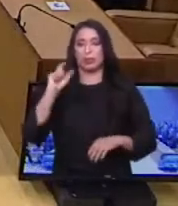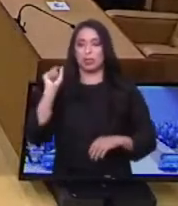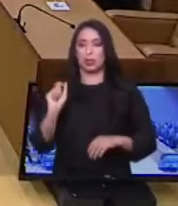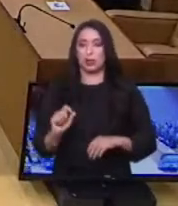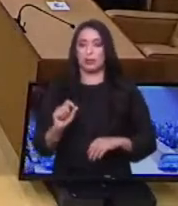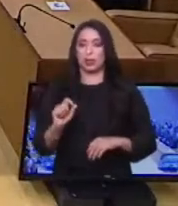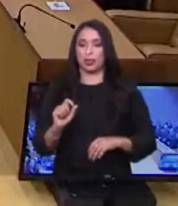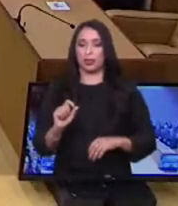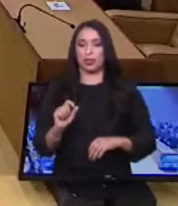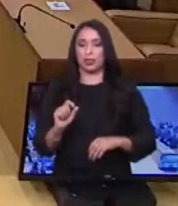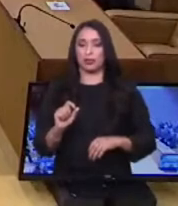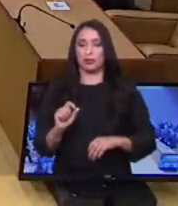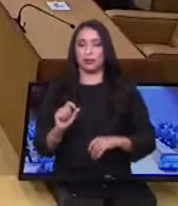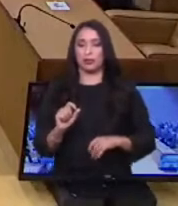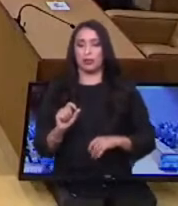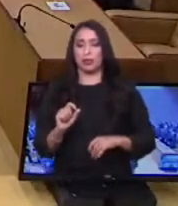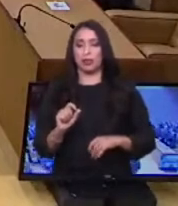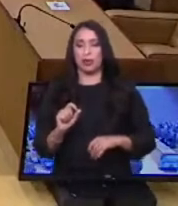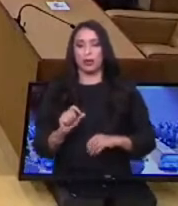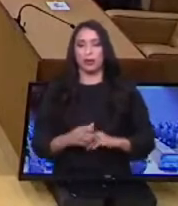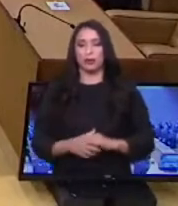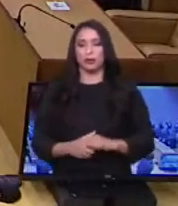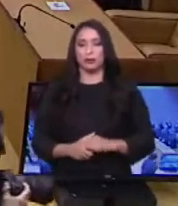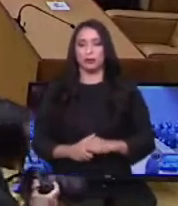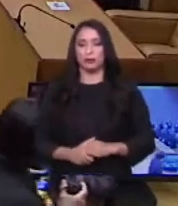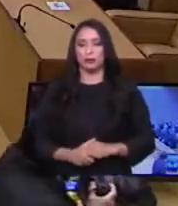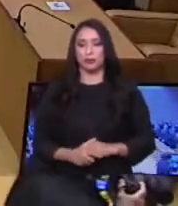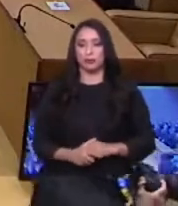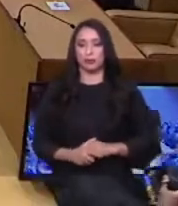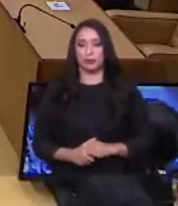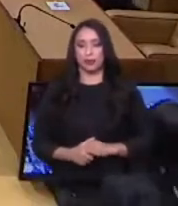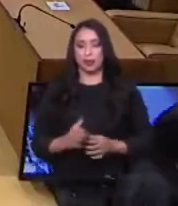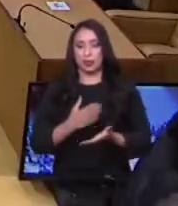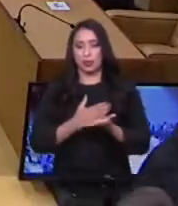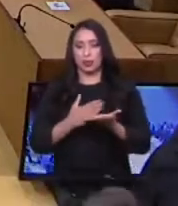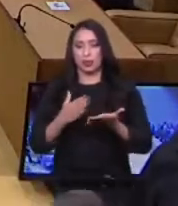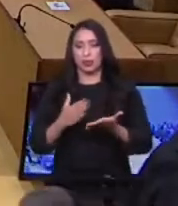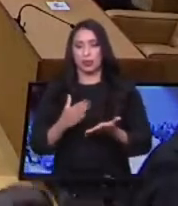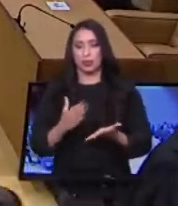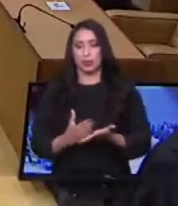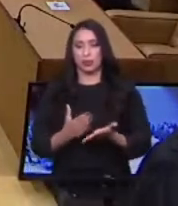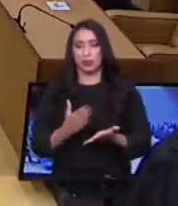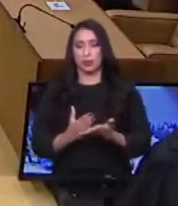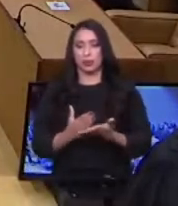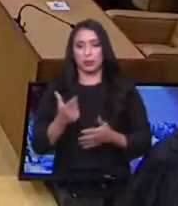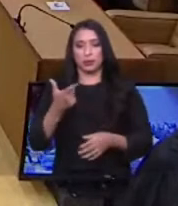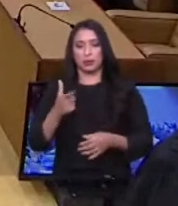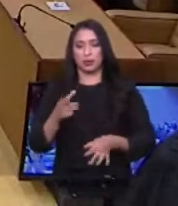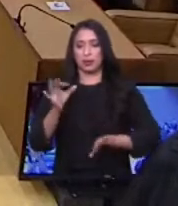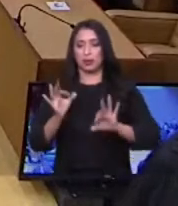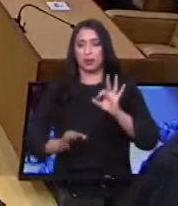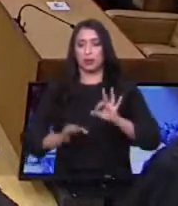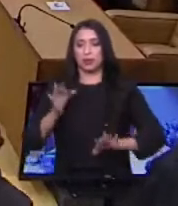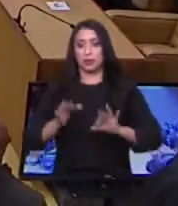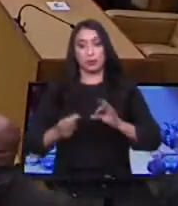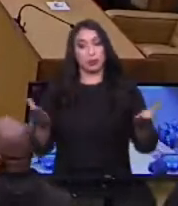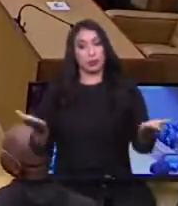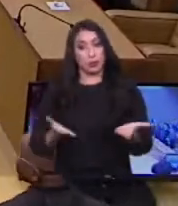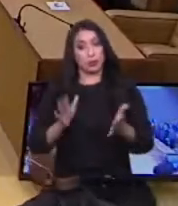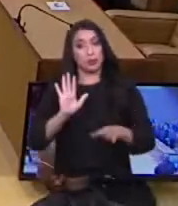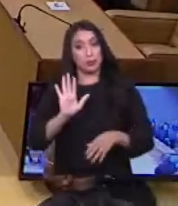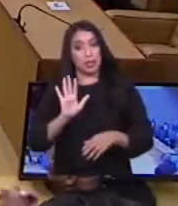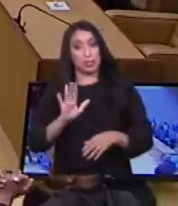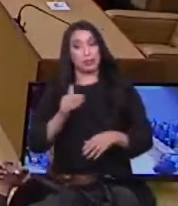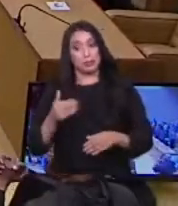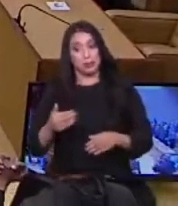do dia 8 de janeiro e foi retomado já na primeira sessão judiciária já estava revitalizado ao plenário mas agora